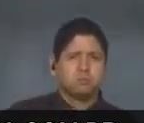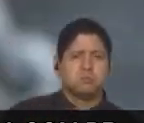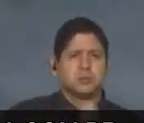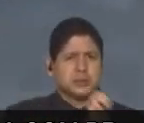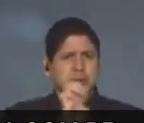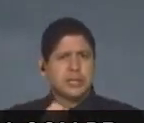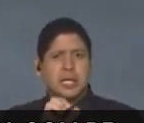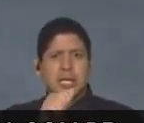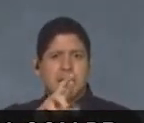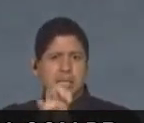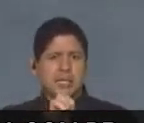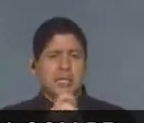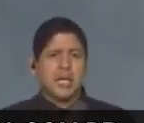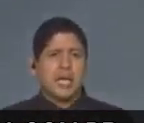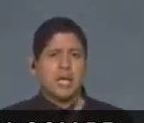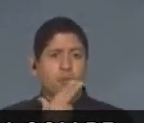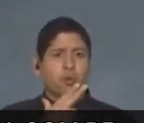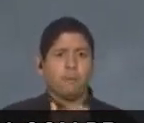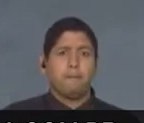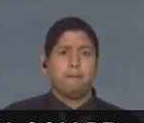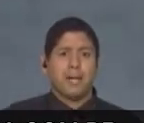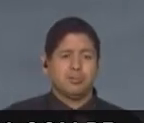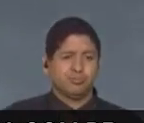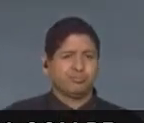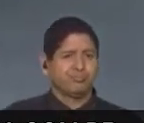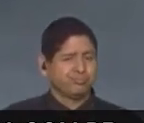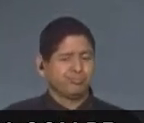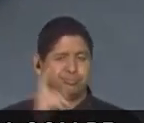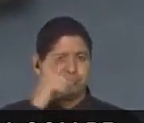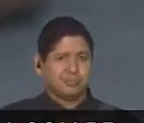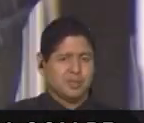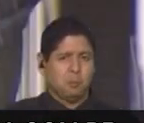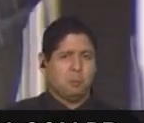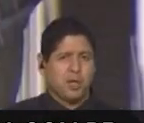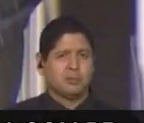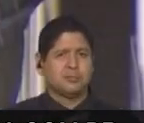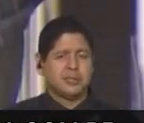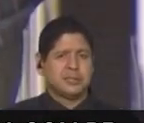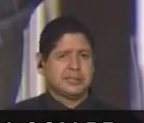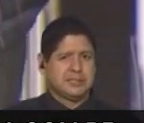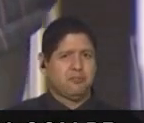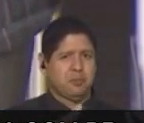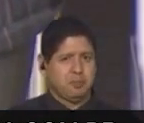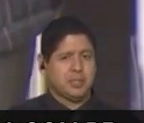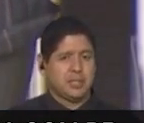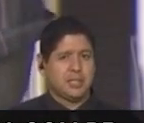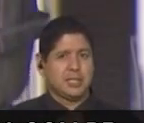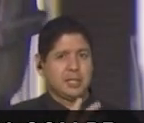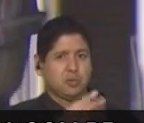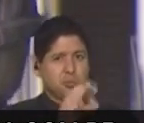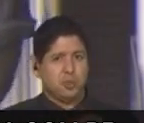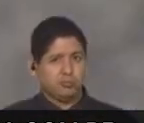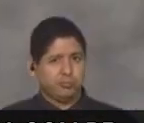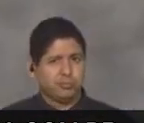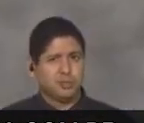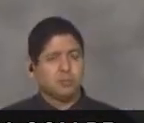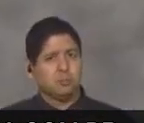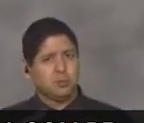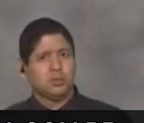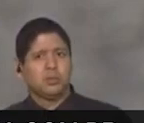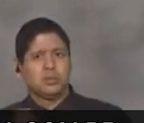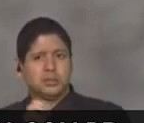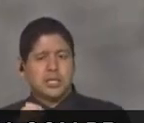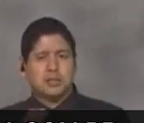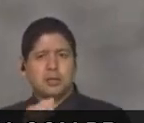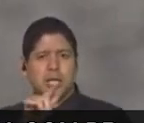estados, o Acre é onde o tabaco mais compromete a renda das famílias, chegando a 14% do orçamento. Na sequência, vem os estados